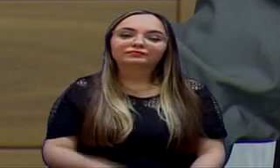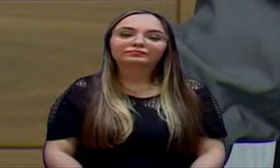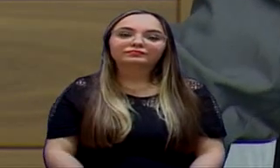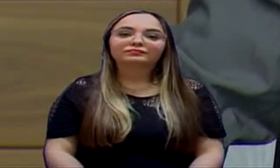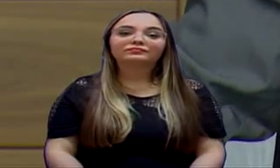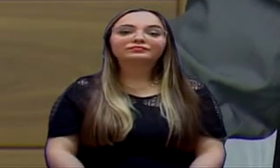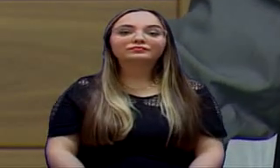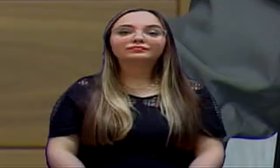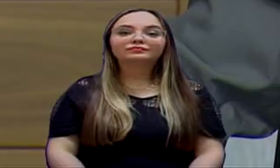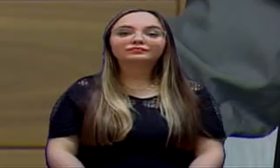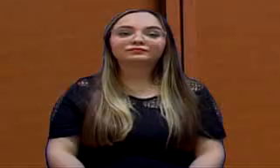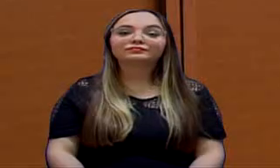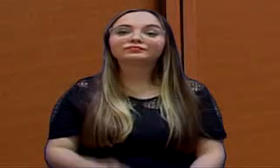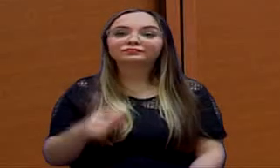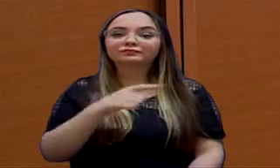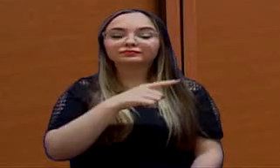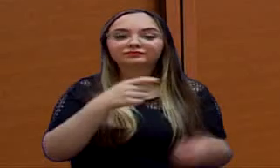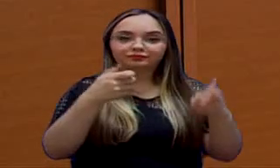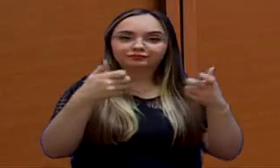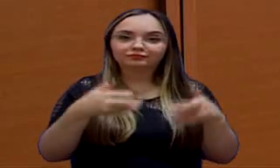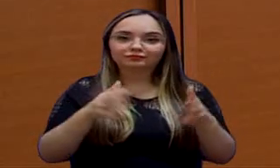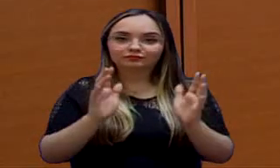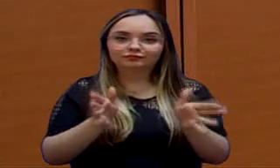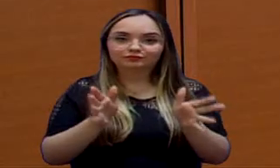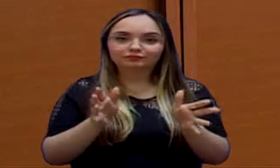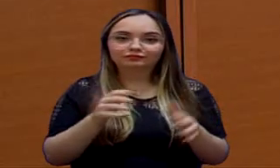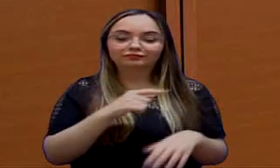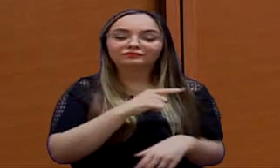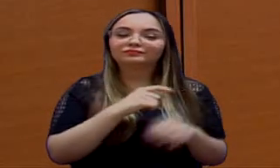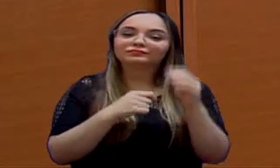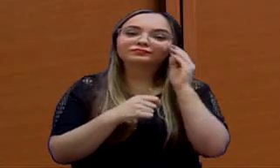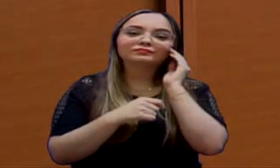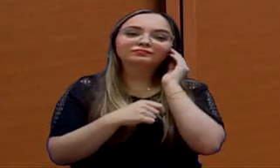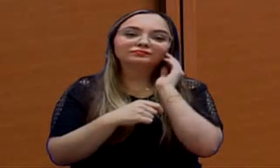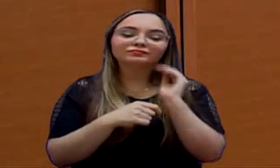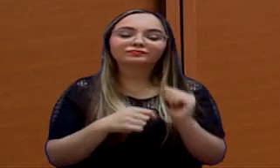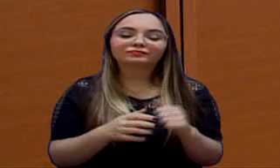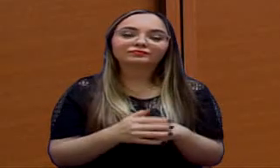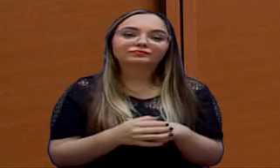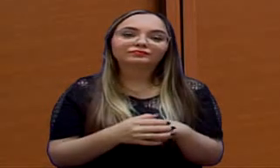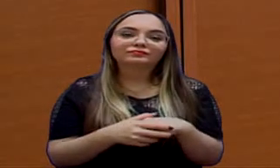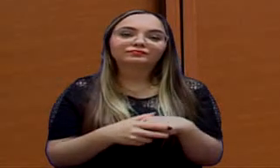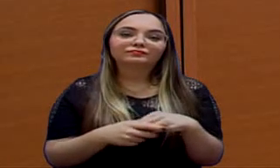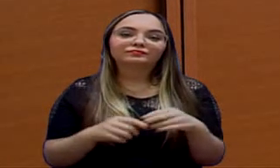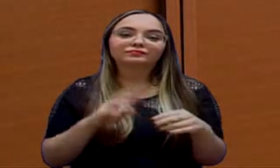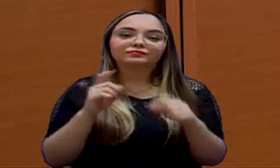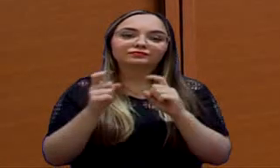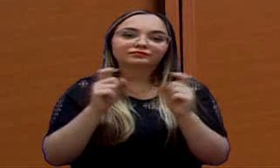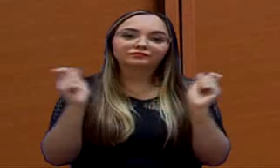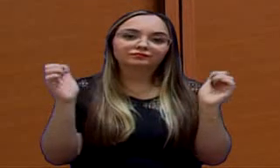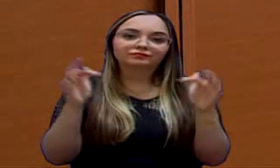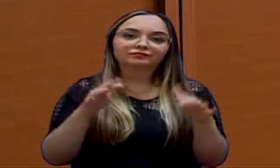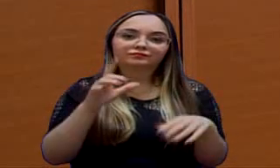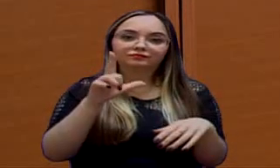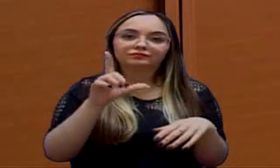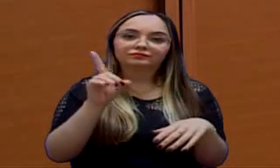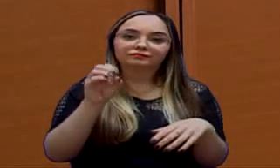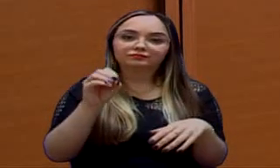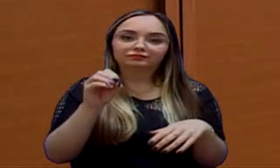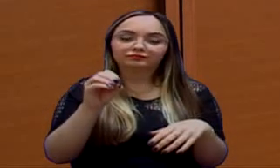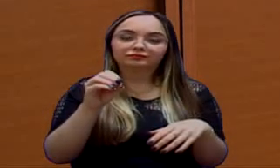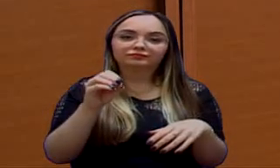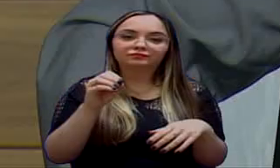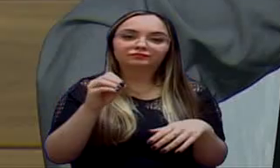na verdade como foi citado pelo nosso cerimonial as audiências de da LDO